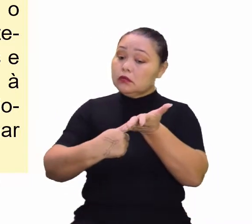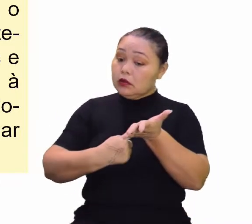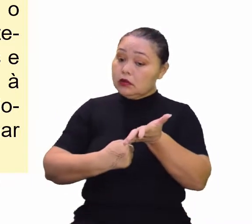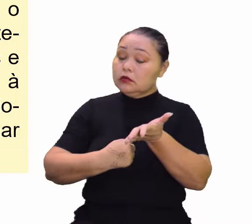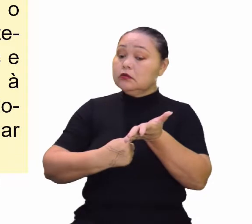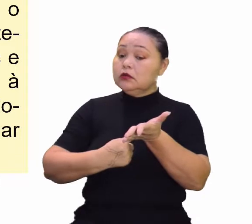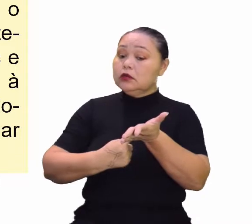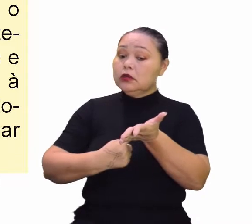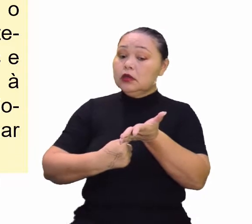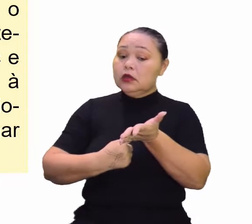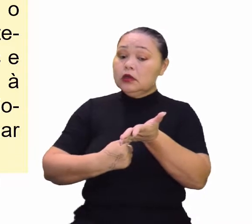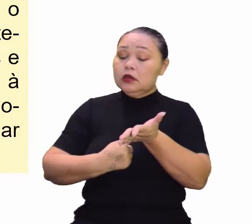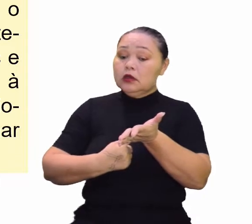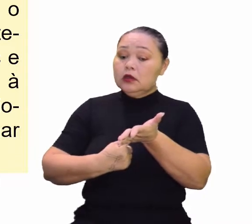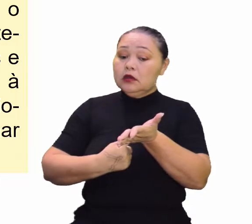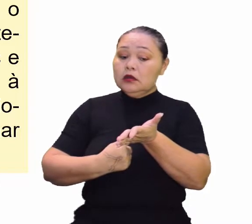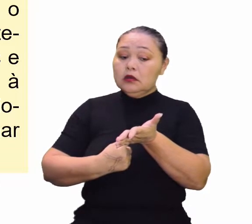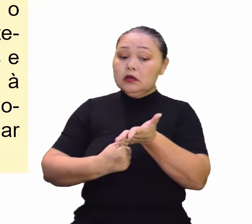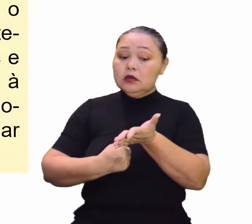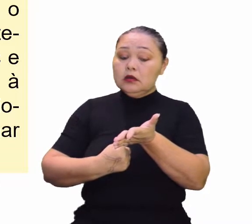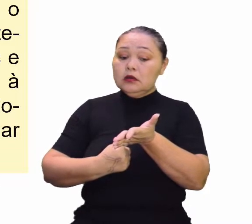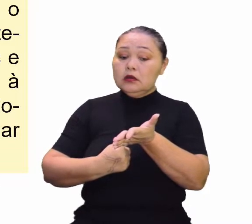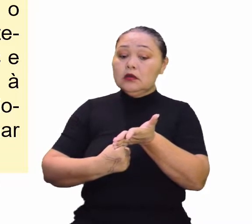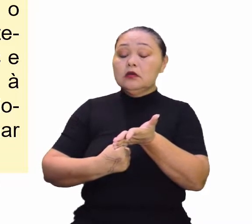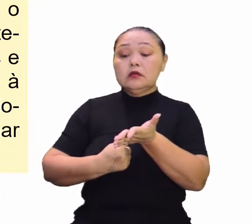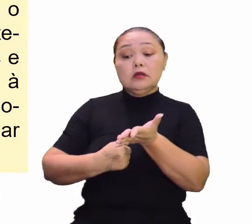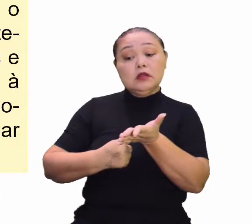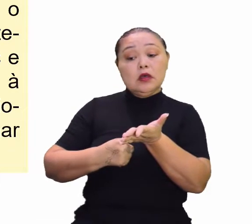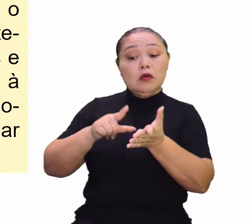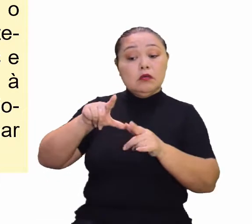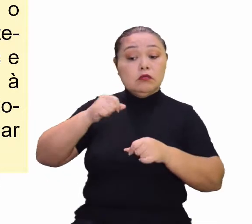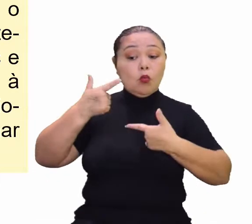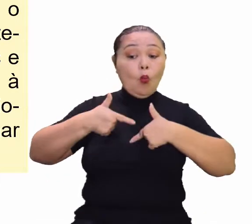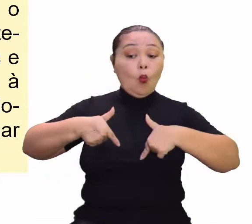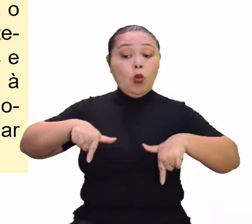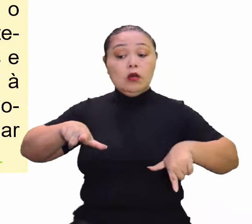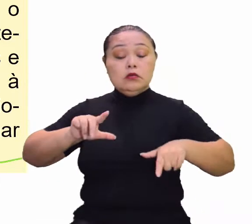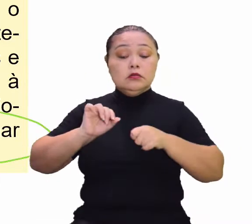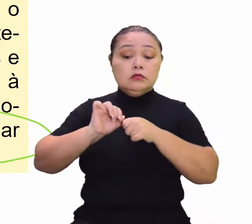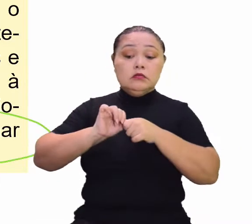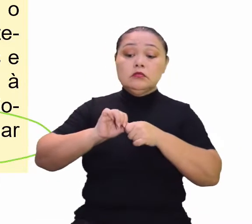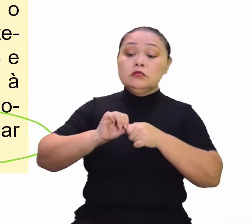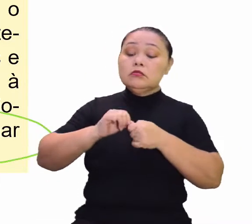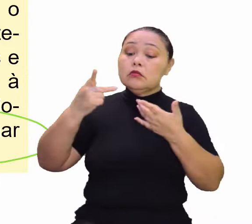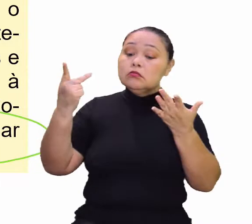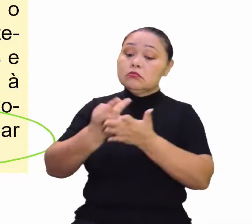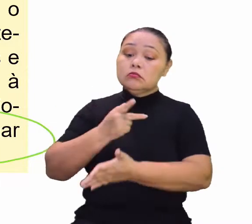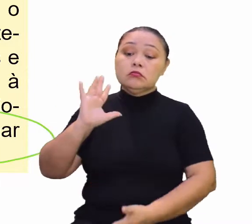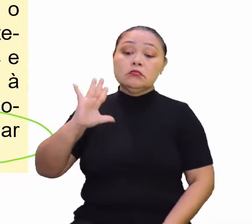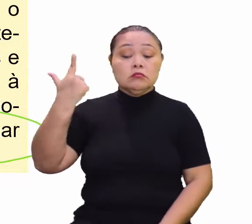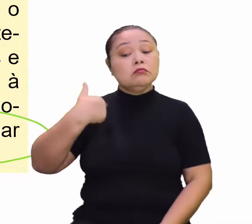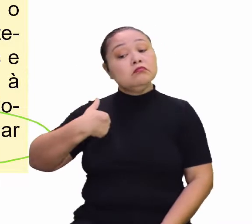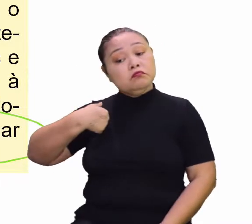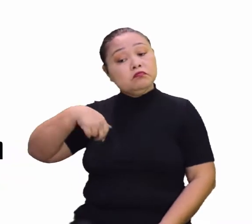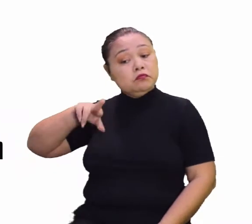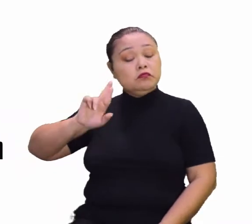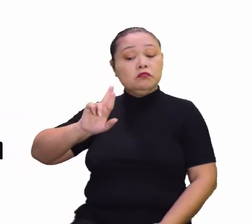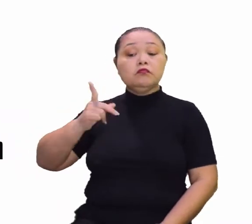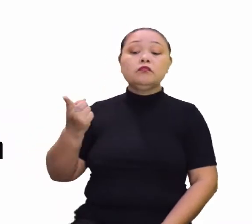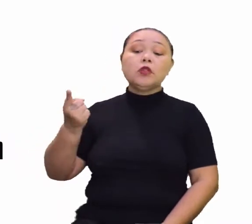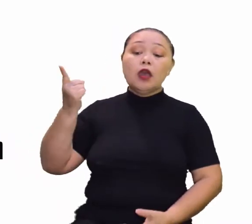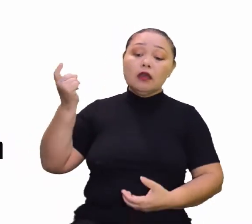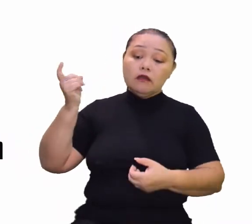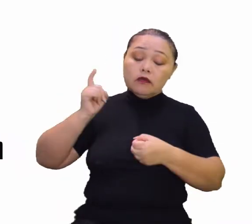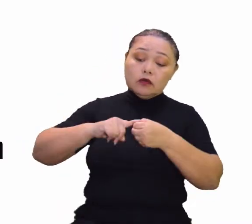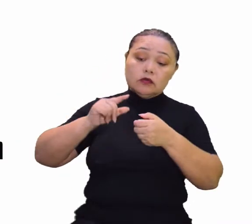e o Brasil abandonou a neutralidade. Né? Aí, a partir desse acontecimento, se posicionou e